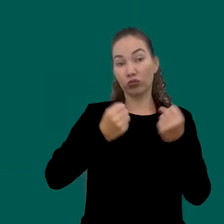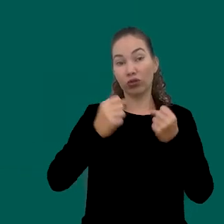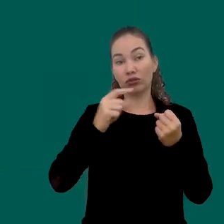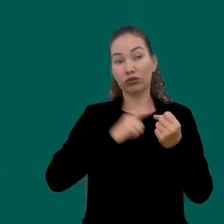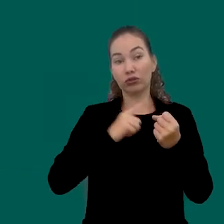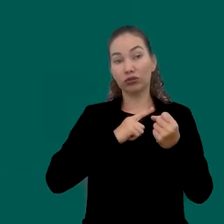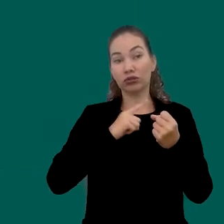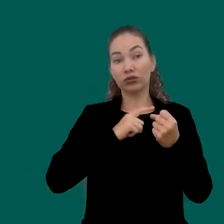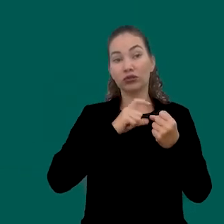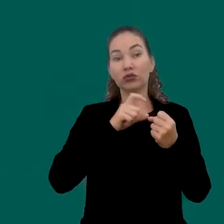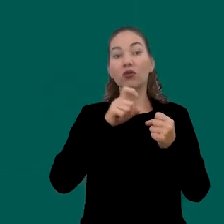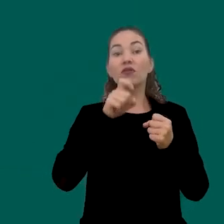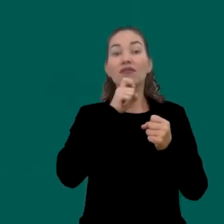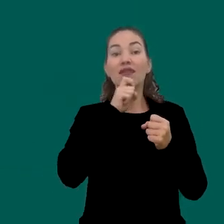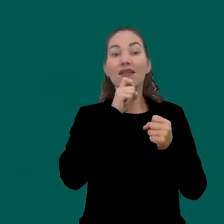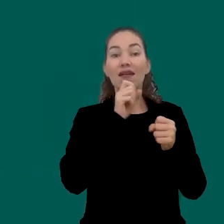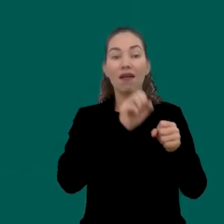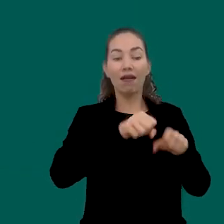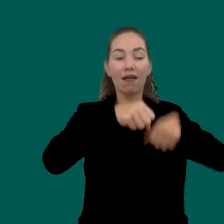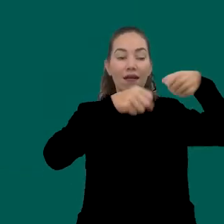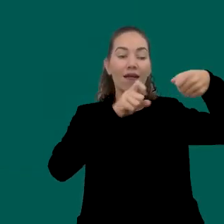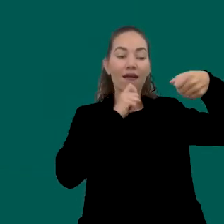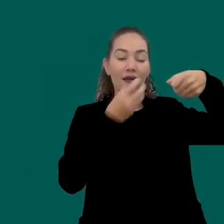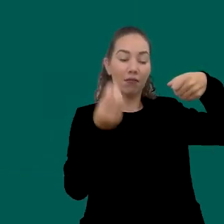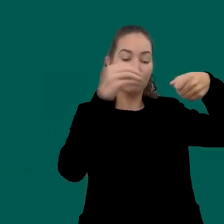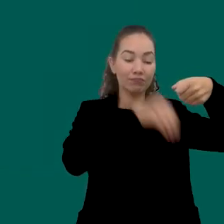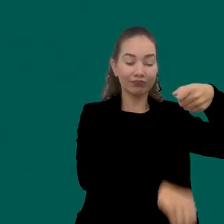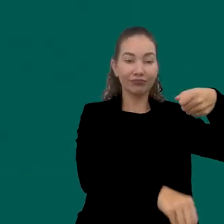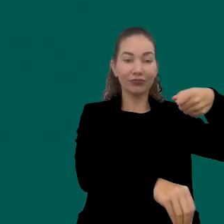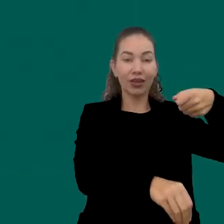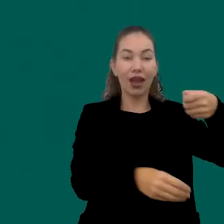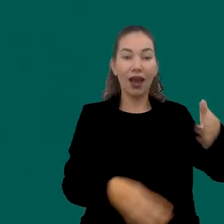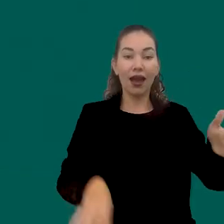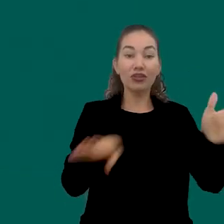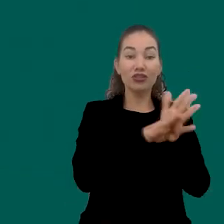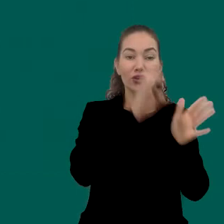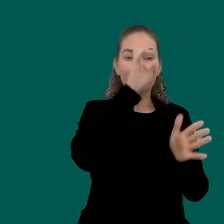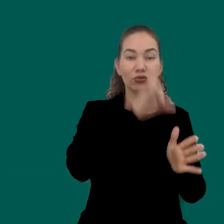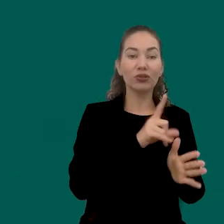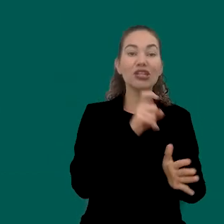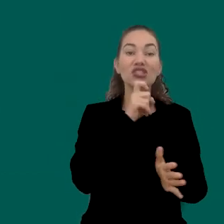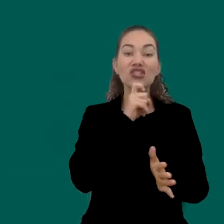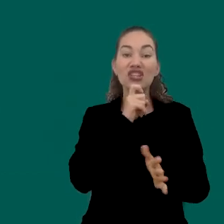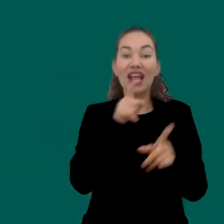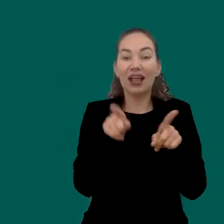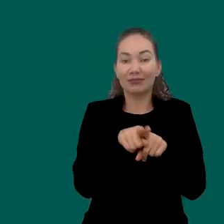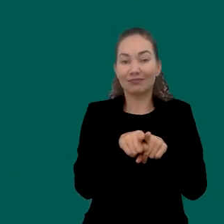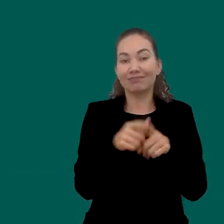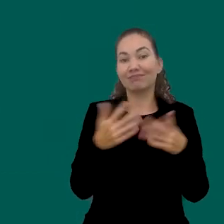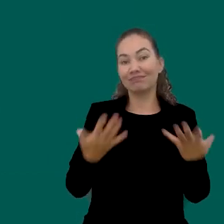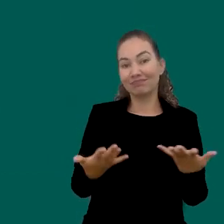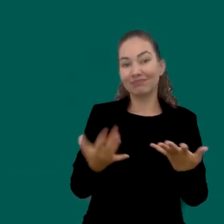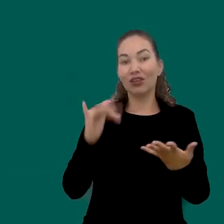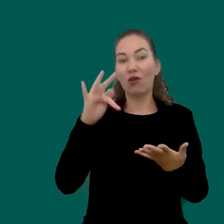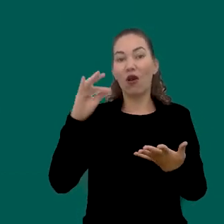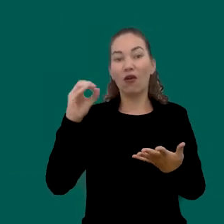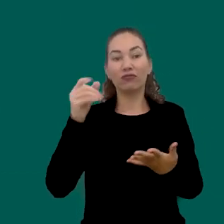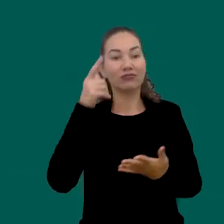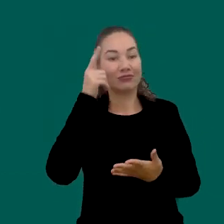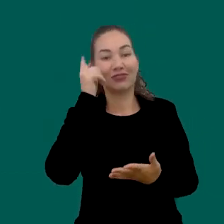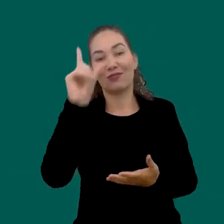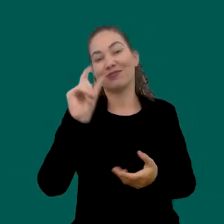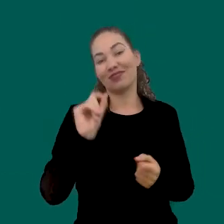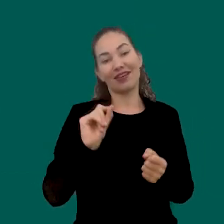um freezer para manter essas mercadorias refrigeradas para elas chegar no cliente. Isso é uma coisa que o iFood ele não consegue